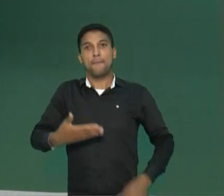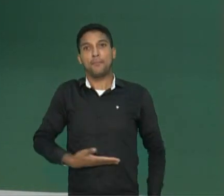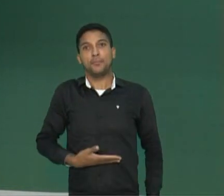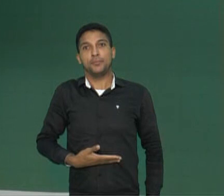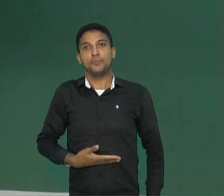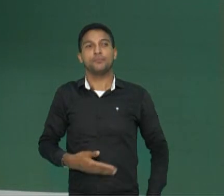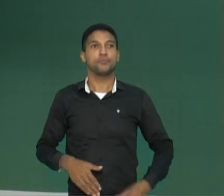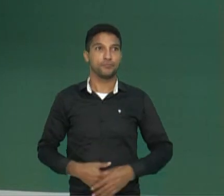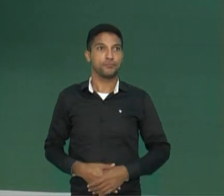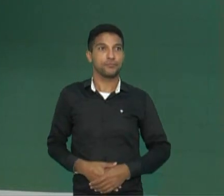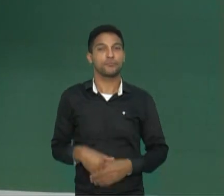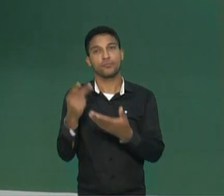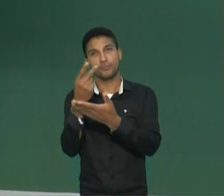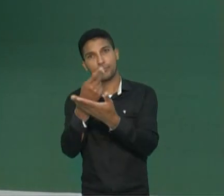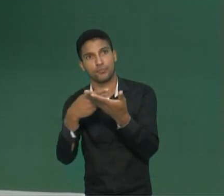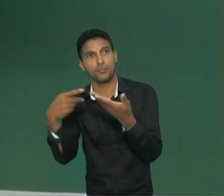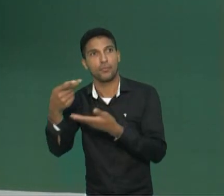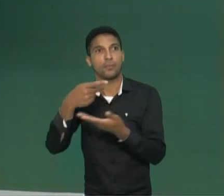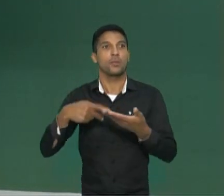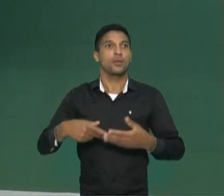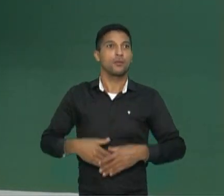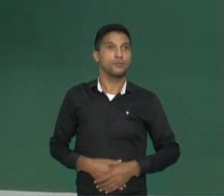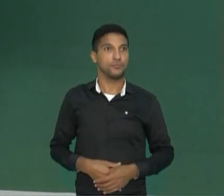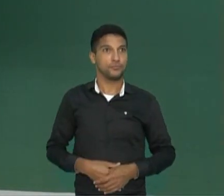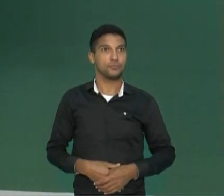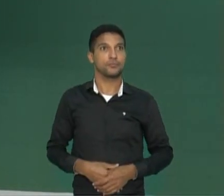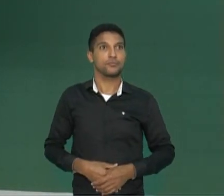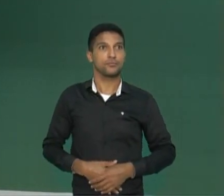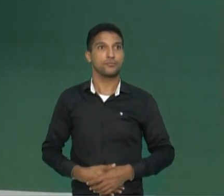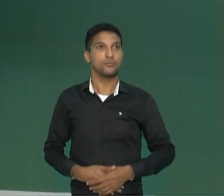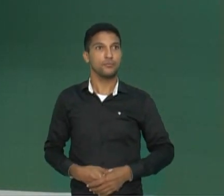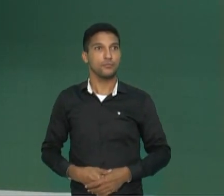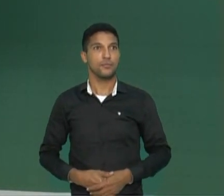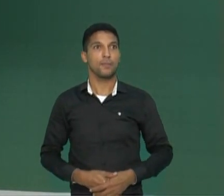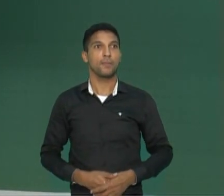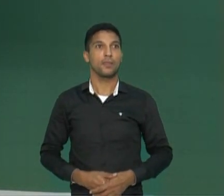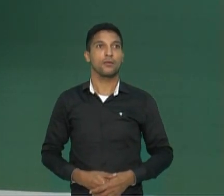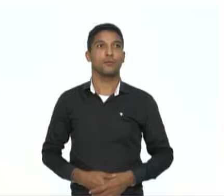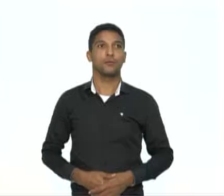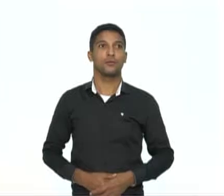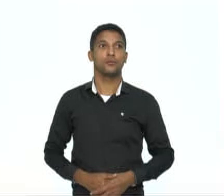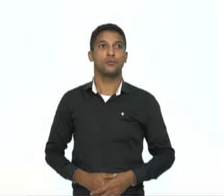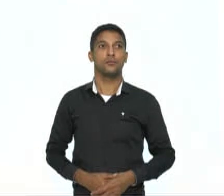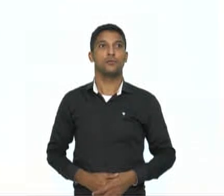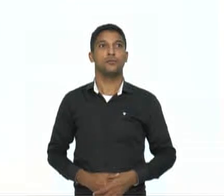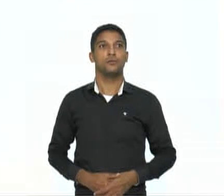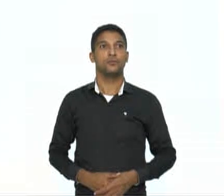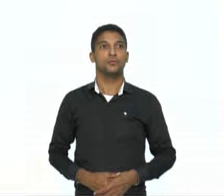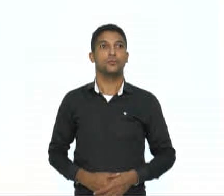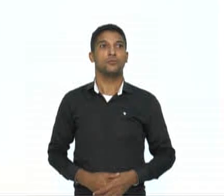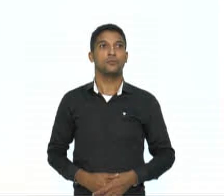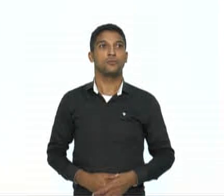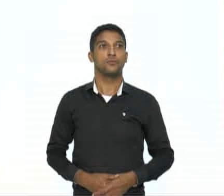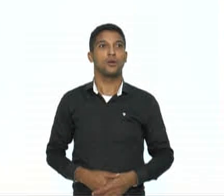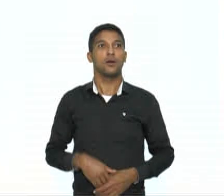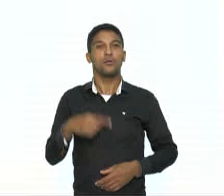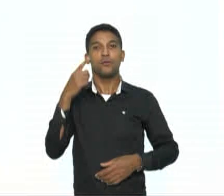Oriente, onde a gente tem uma forte influência islâmica depois, né? Então vamos lá, aqui a icono... E